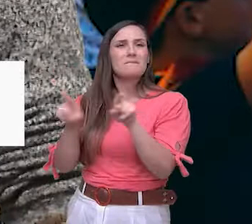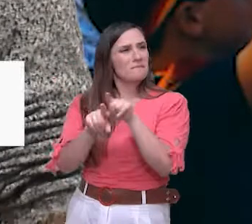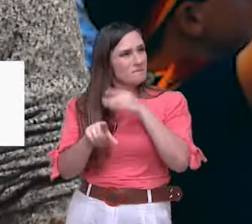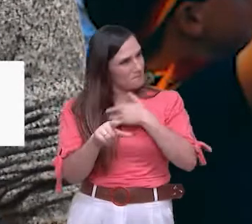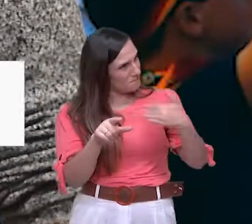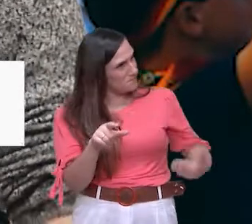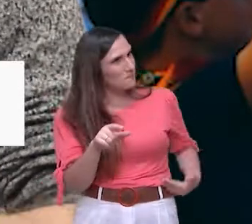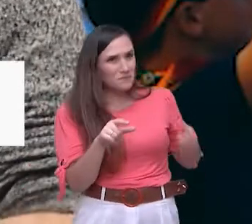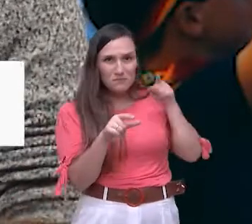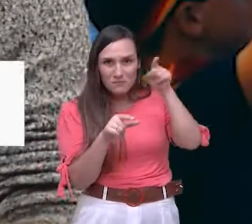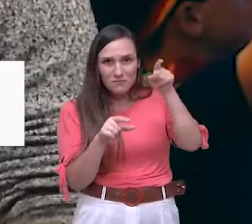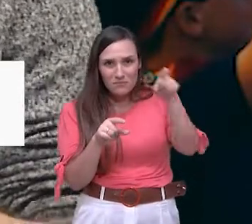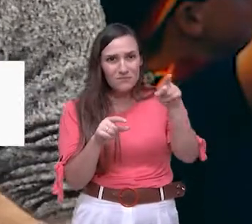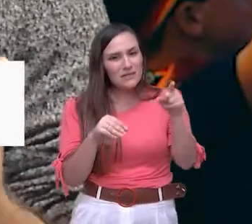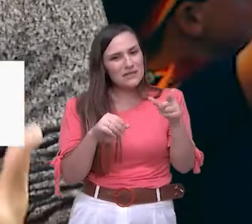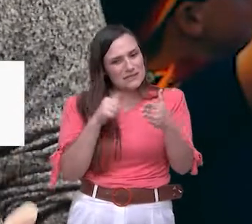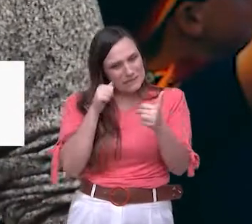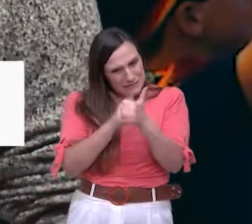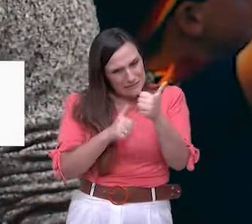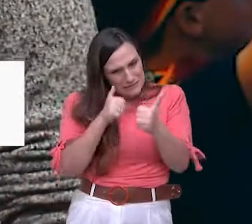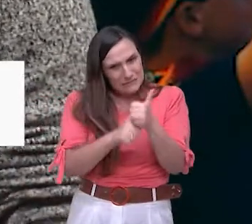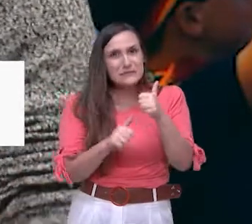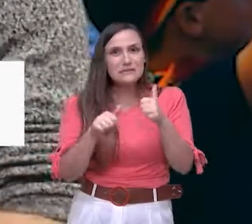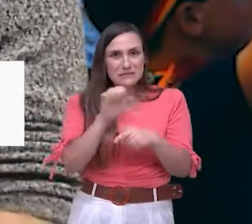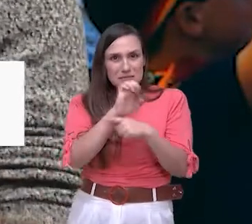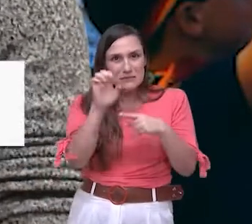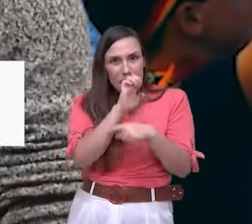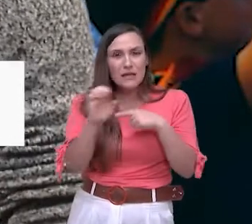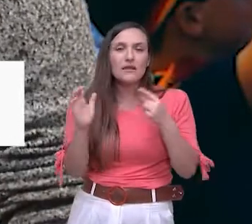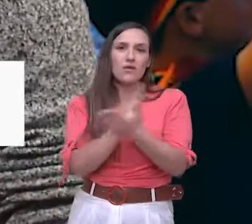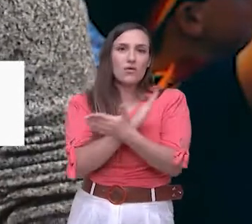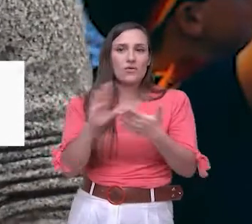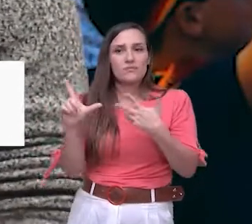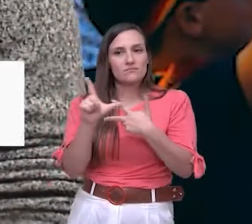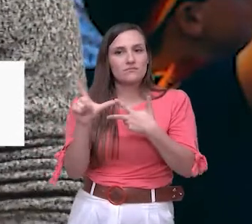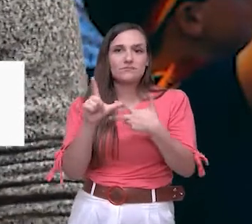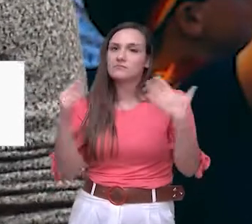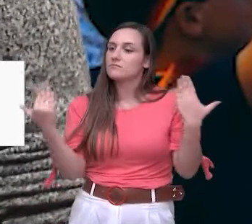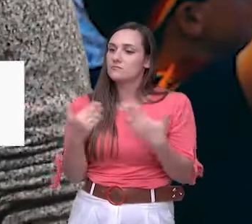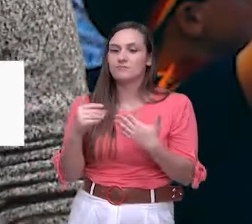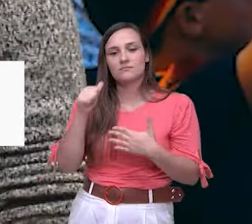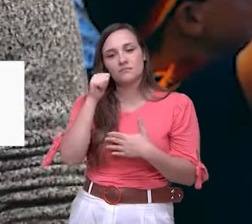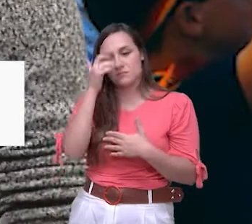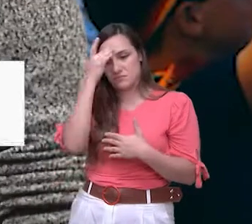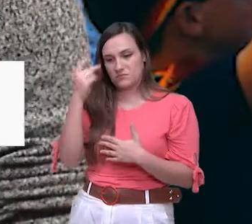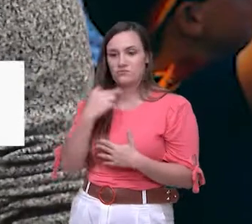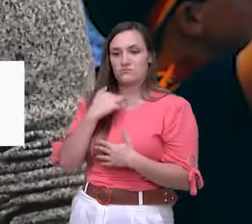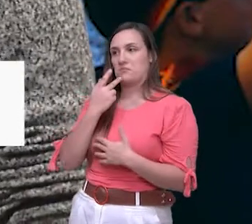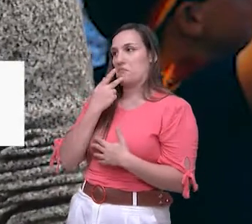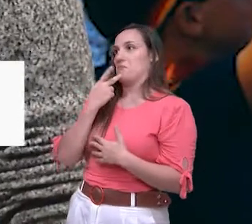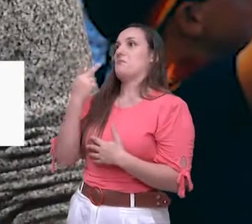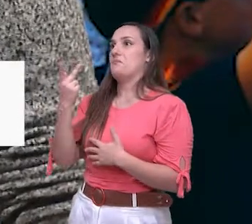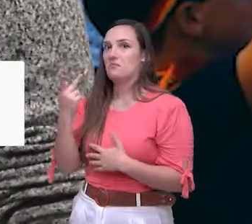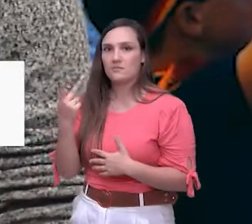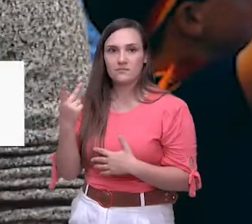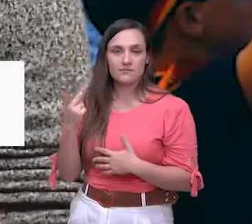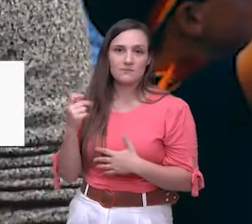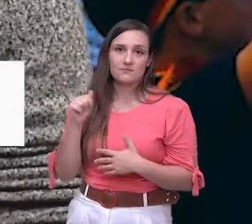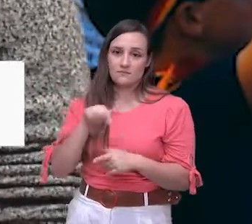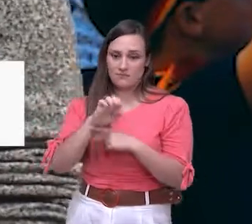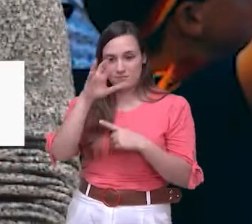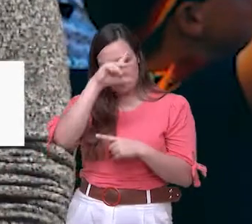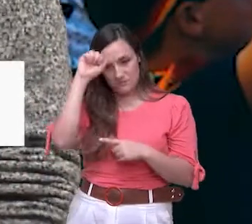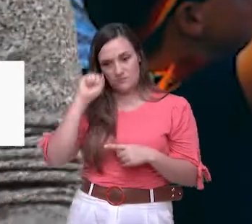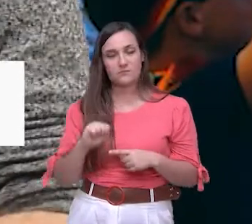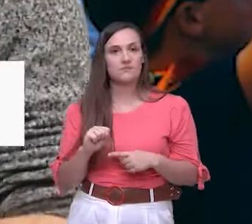também ações do próprio governo ações a âmbito Estadual Legislativa essas pessoas não podem elas não têm poder né então